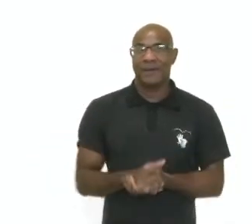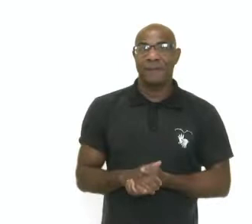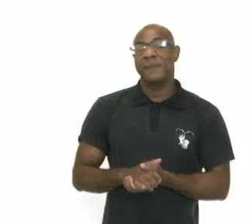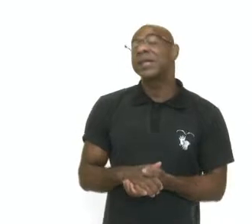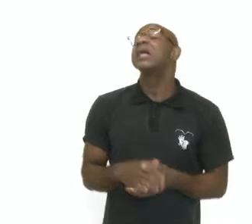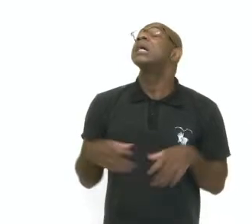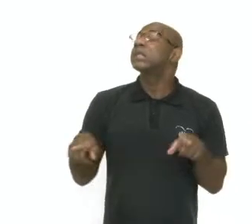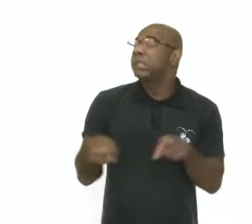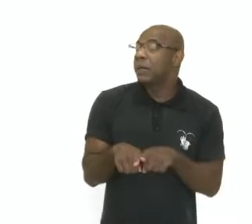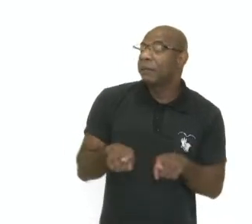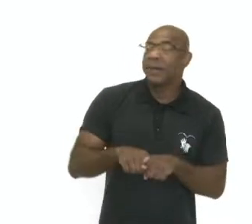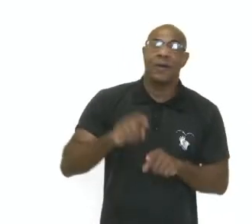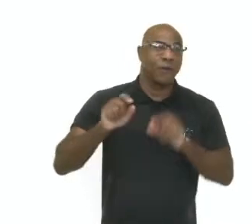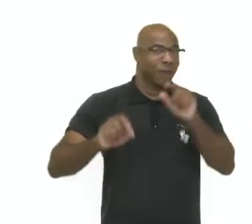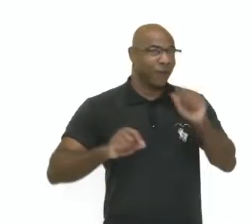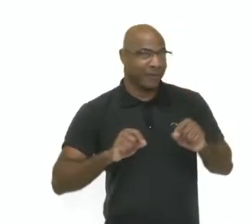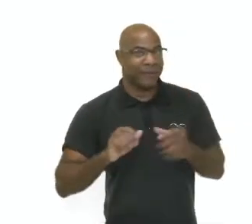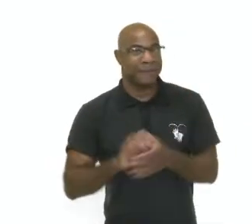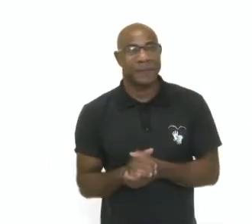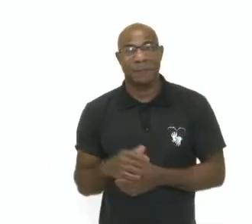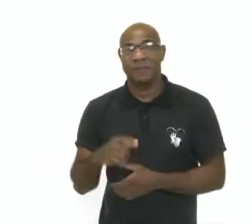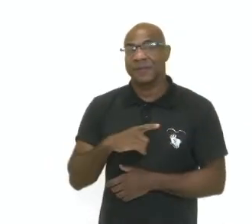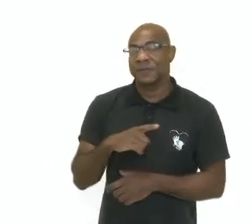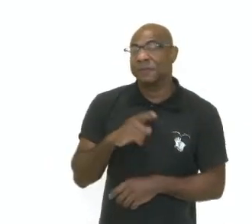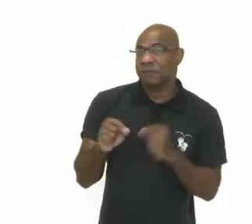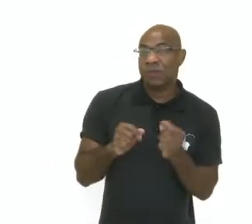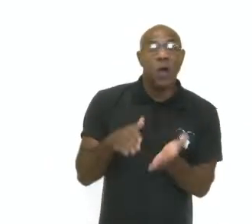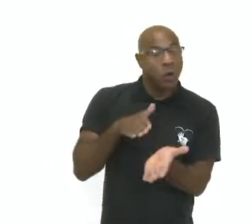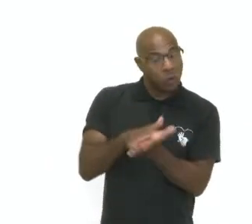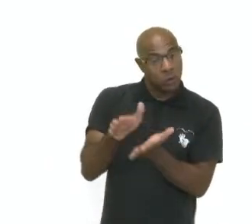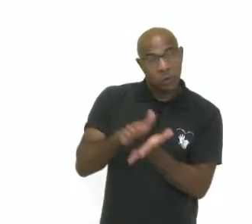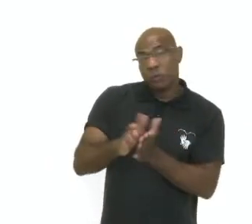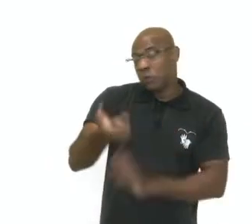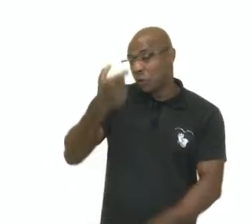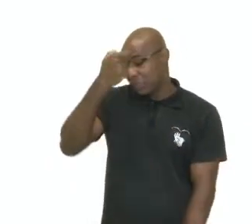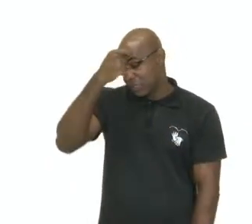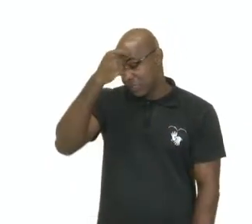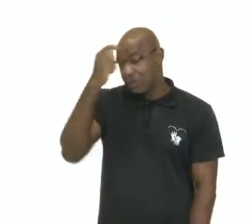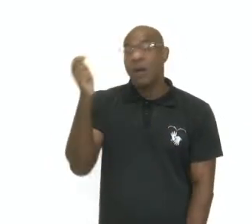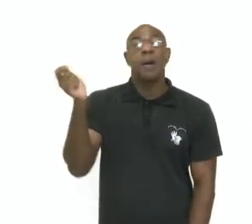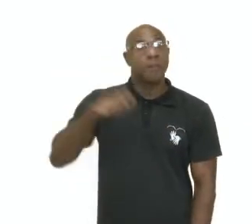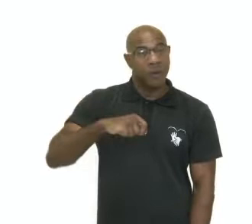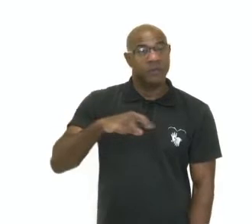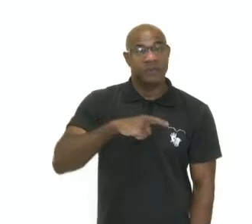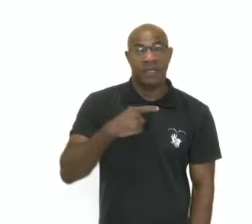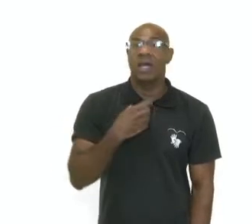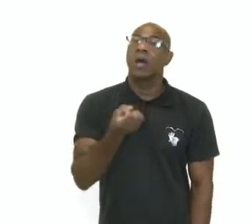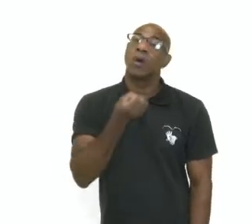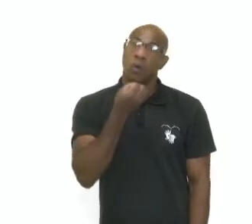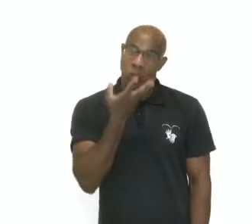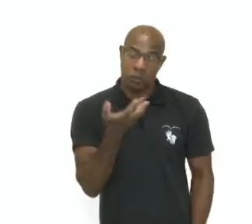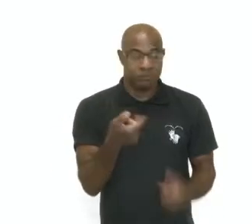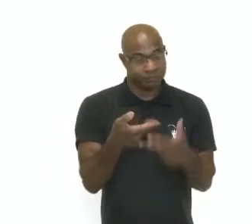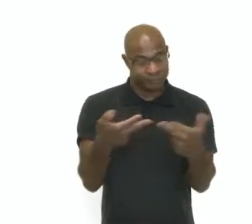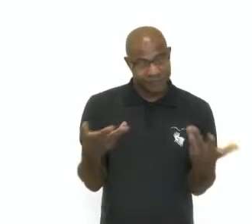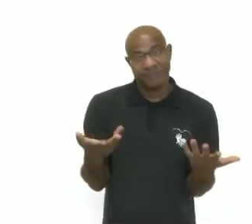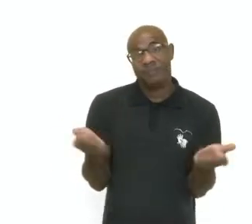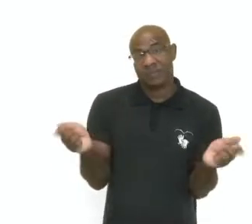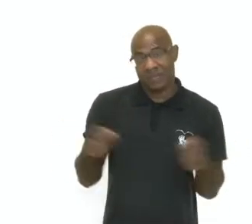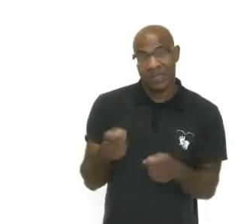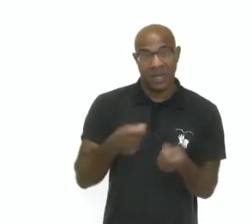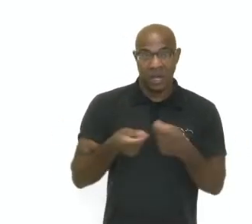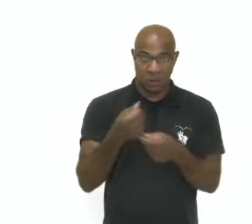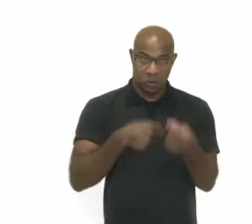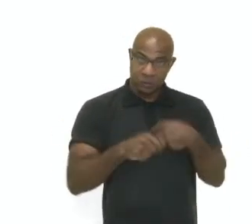Além das vantagens para o meio ambiente, o consumo consciente também pode trazer benefícios à economia, que vive